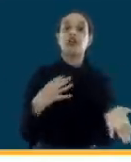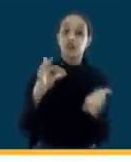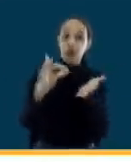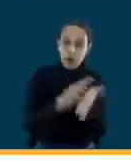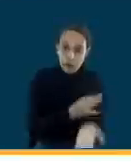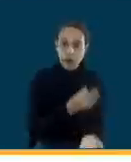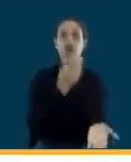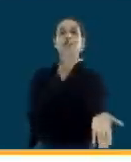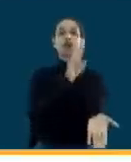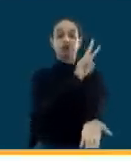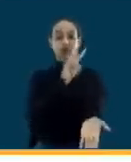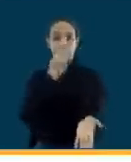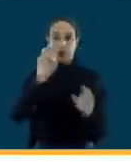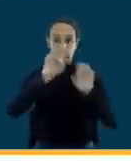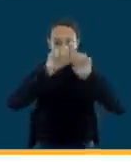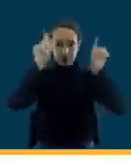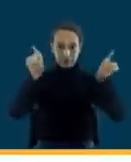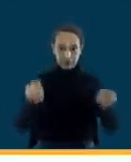que foi customizada